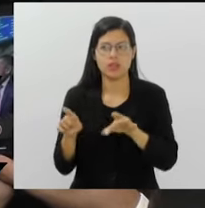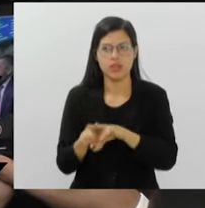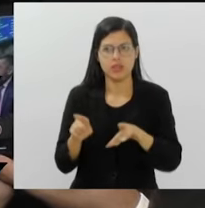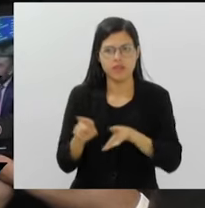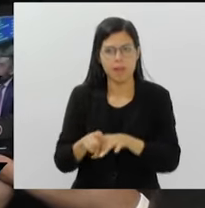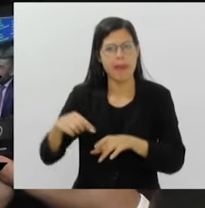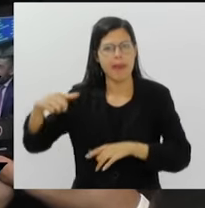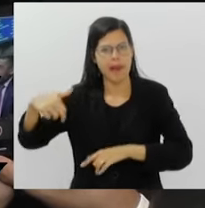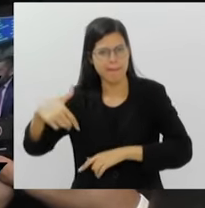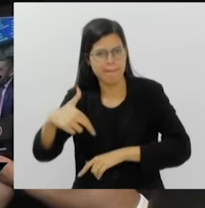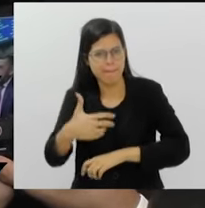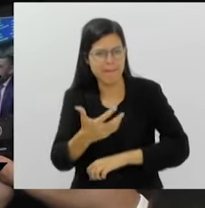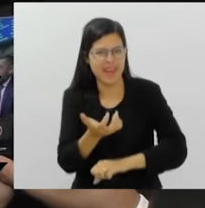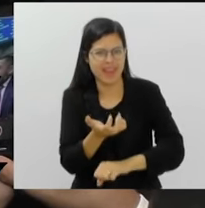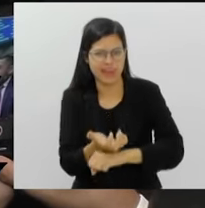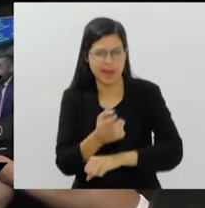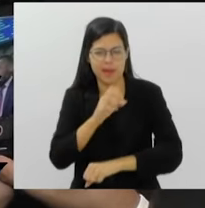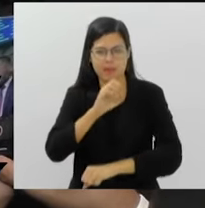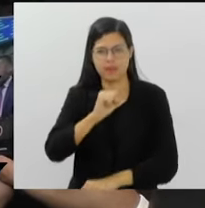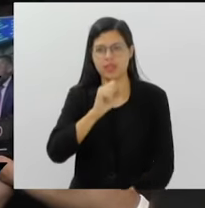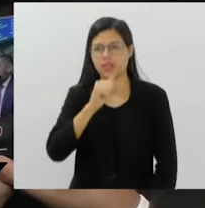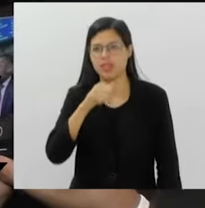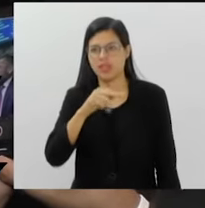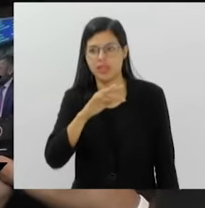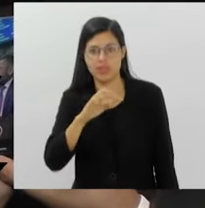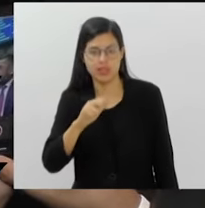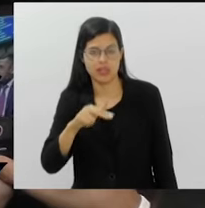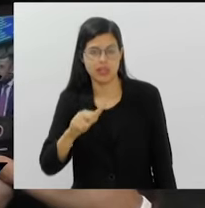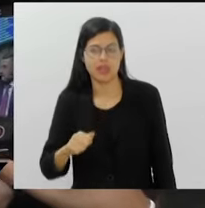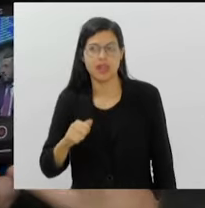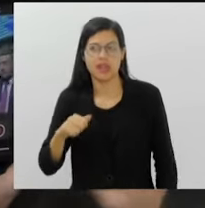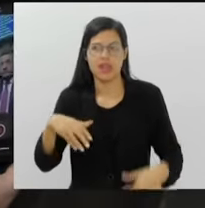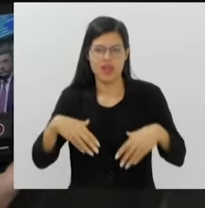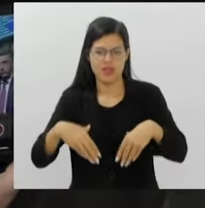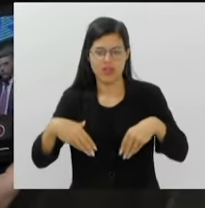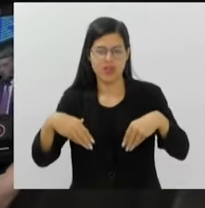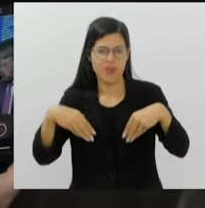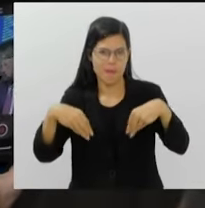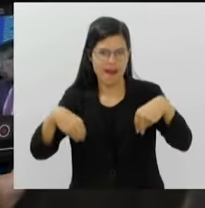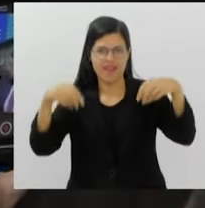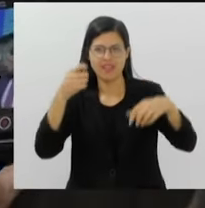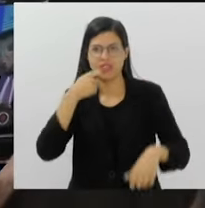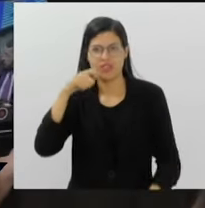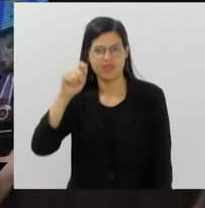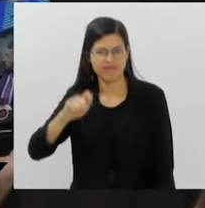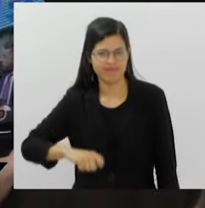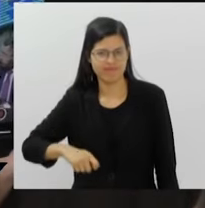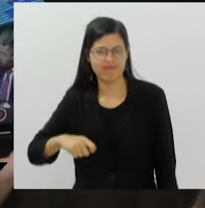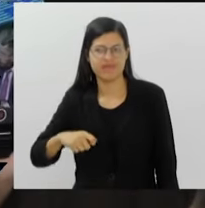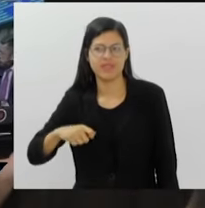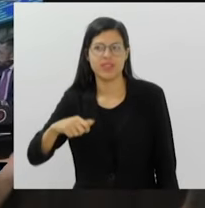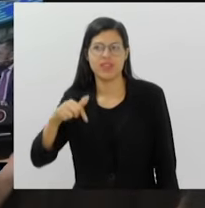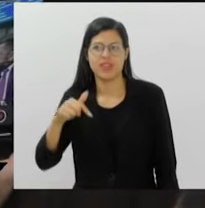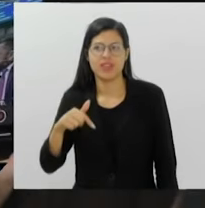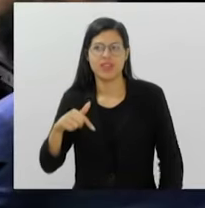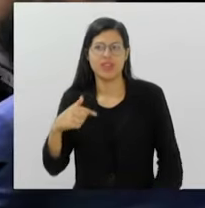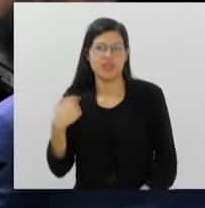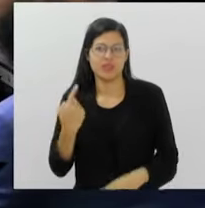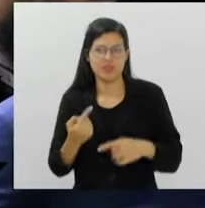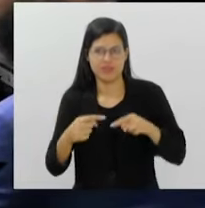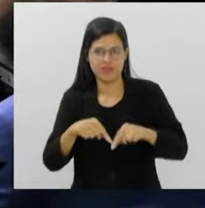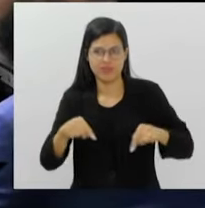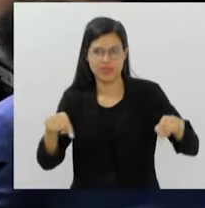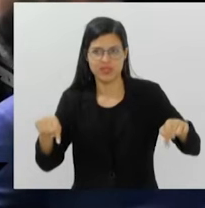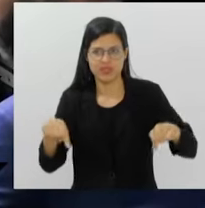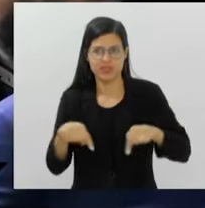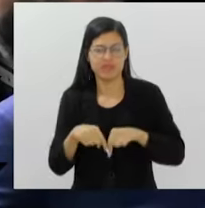para cá, para por vezes vir aqui, ou melhor, no Palácio Tiradentes, antigamente despachar, para vir no nosso escritório, doutor Robson, aqui na